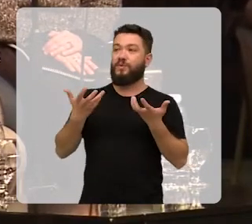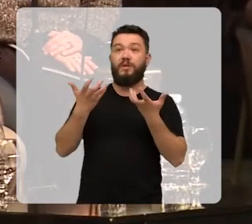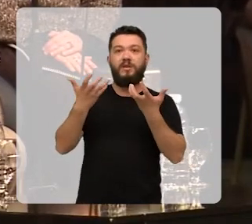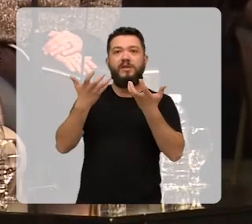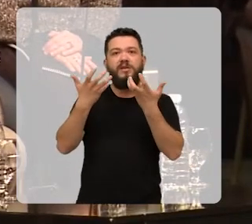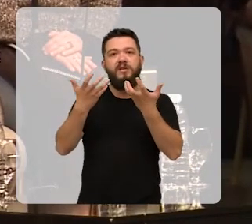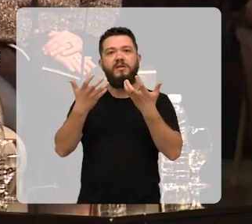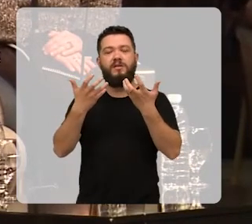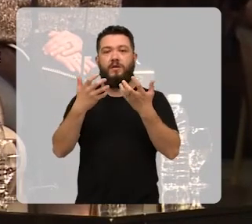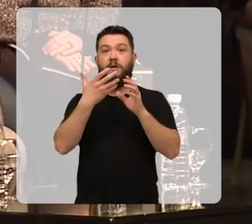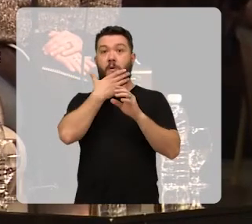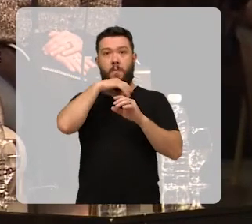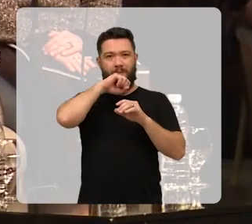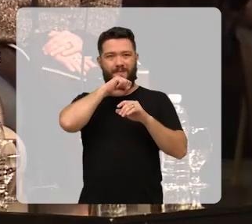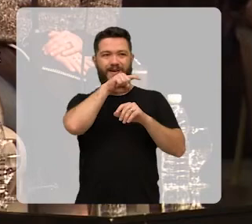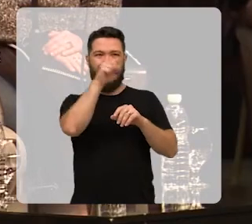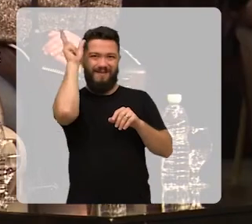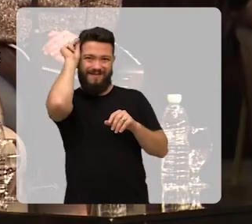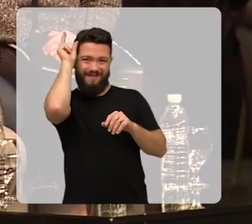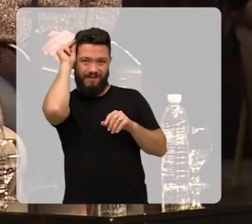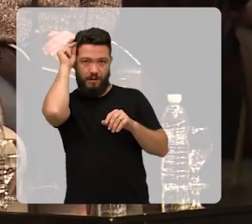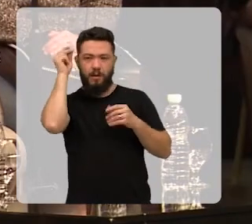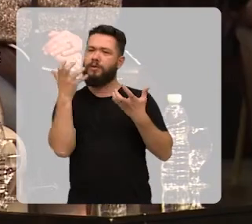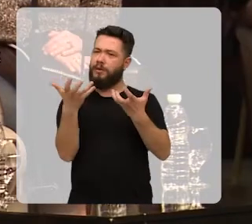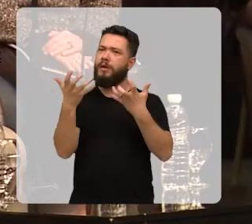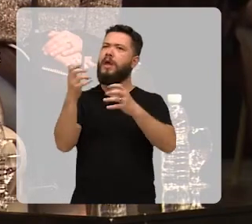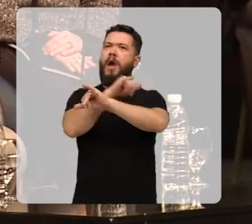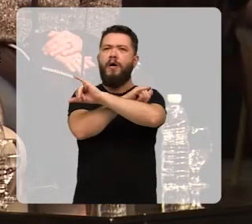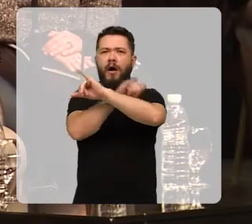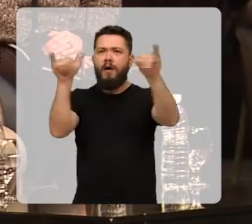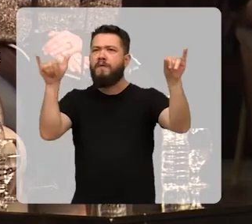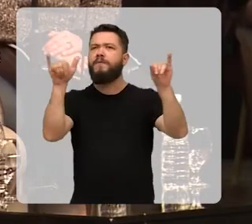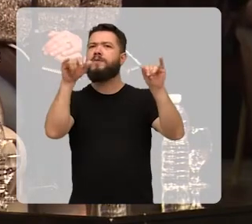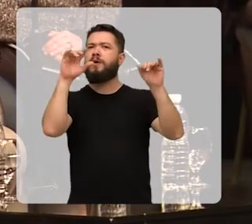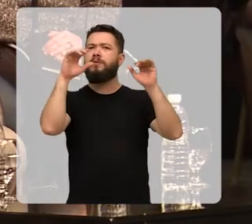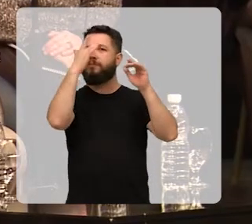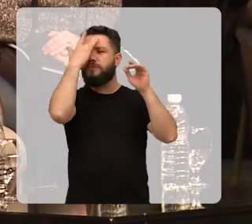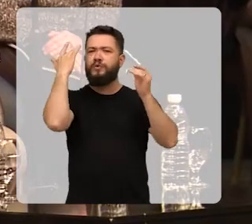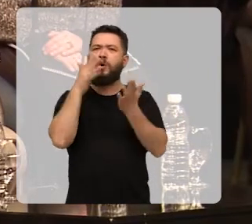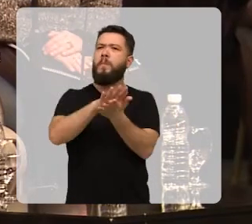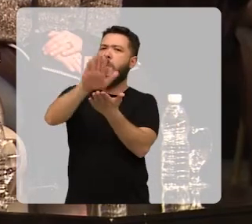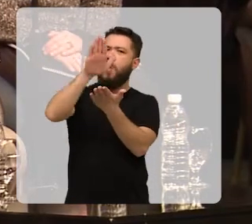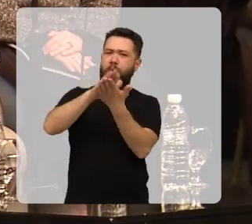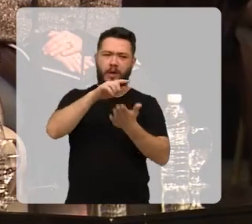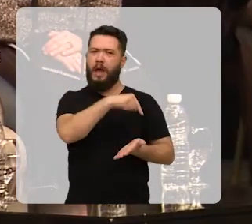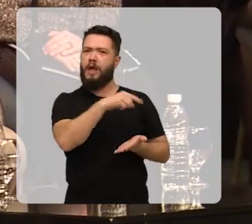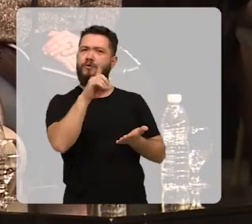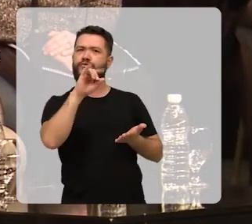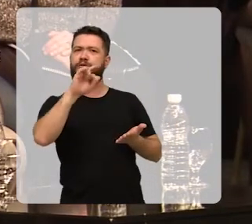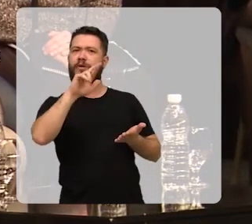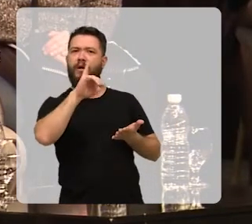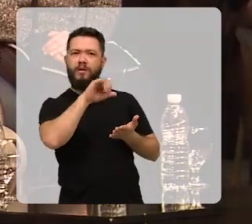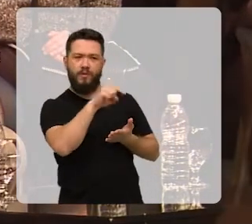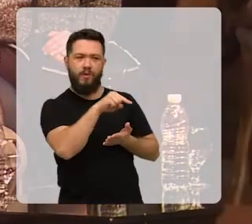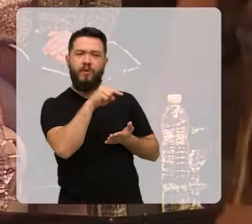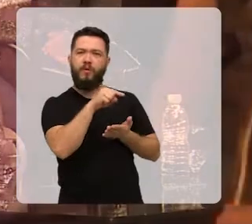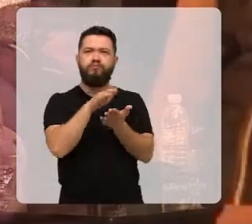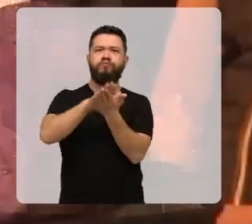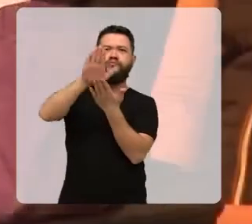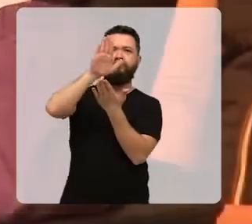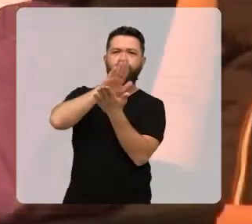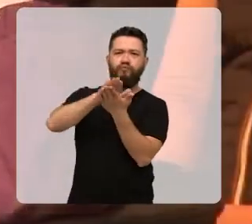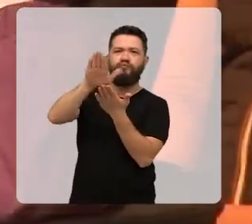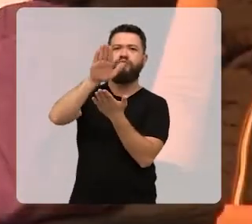o diário da sua filha e mal poderia imaginar a fome que esse livro iria obter depois.